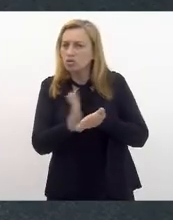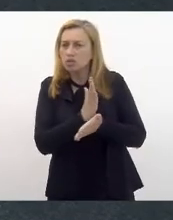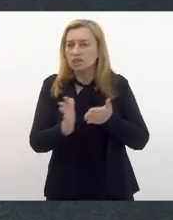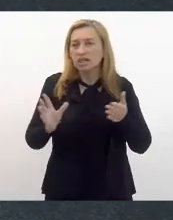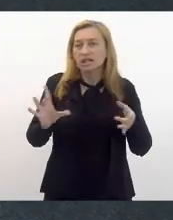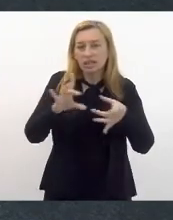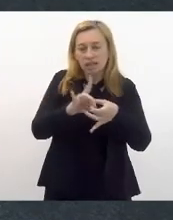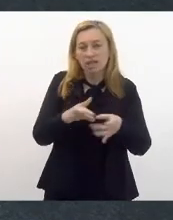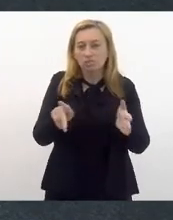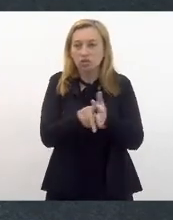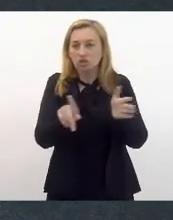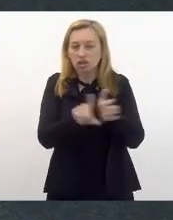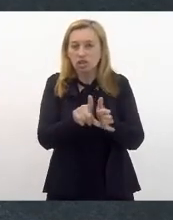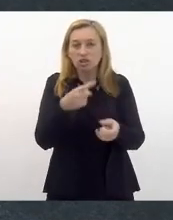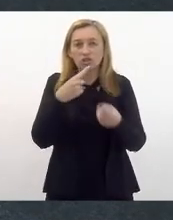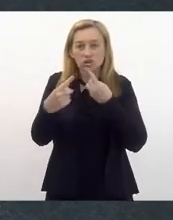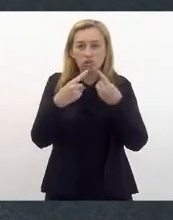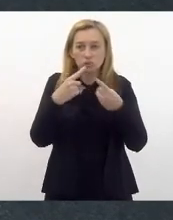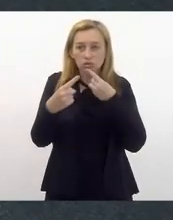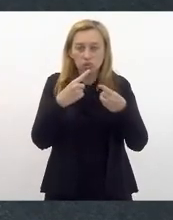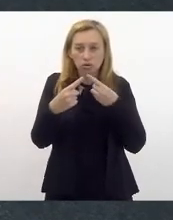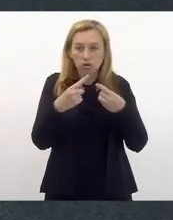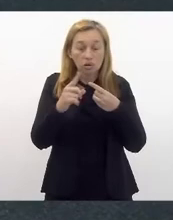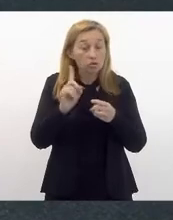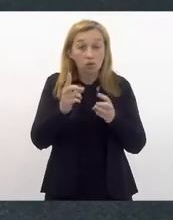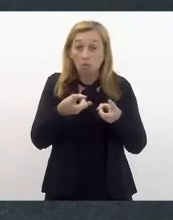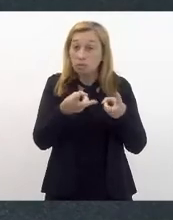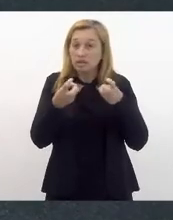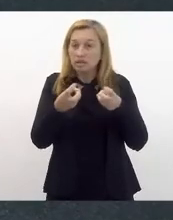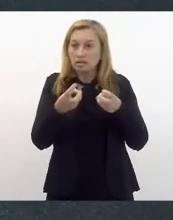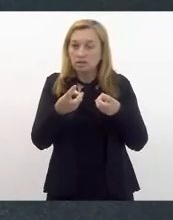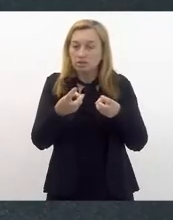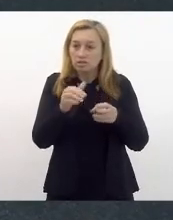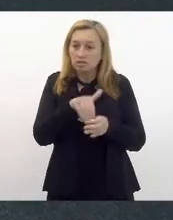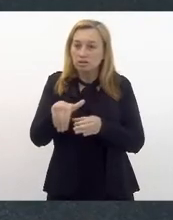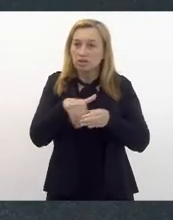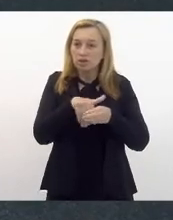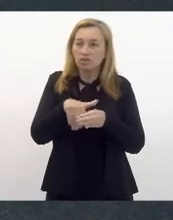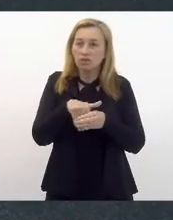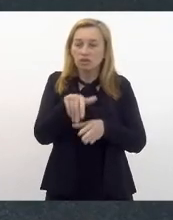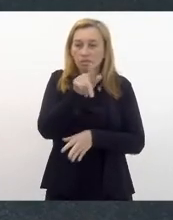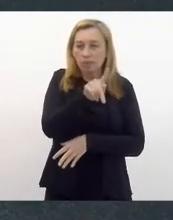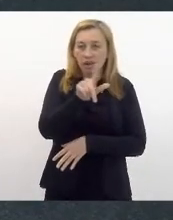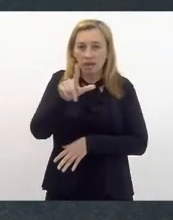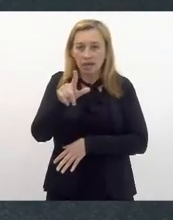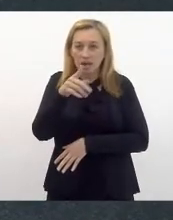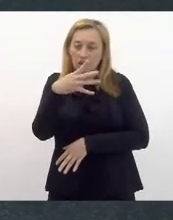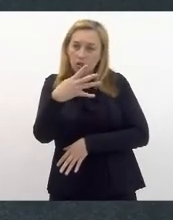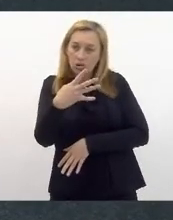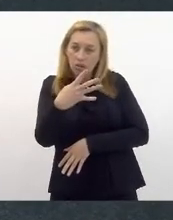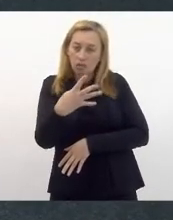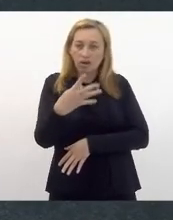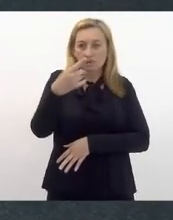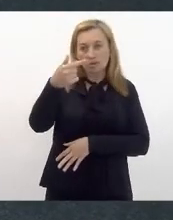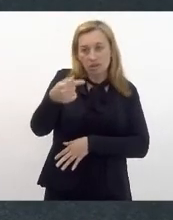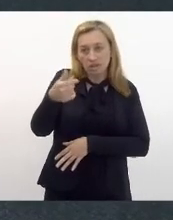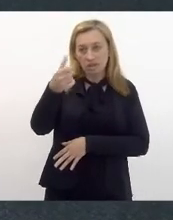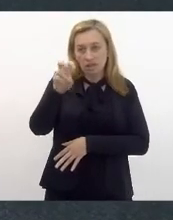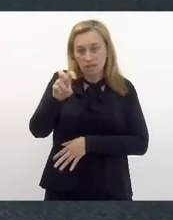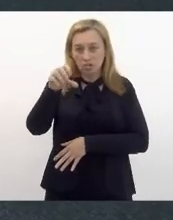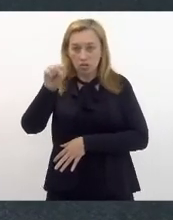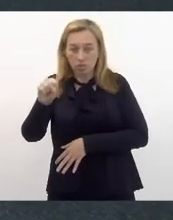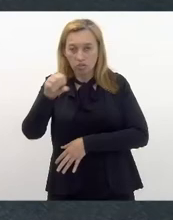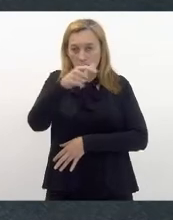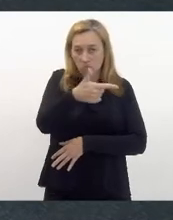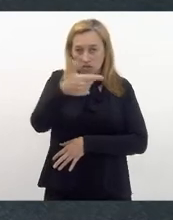aos projetos de lei em debate não me apercebi da votação do pl 458